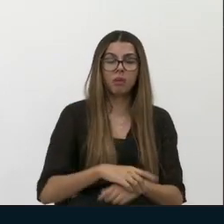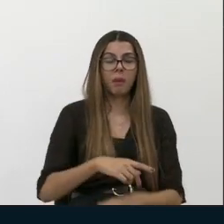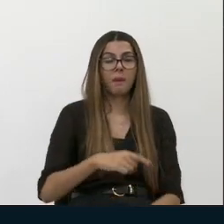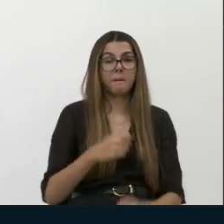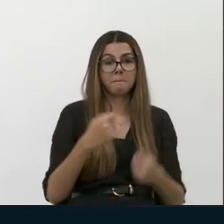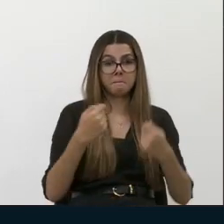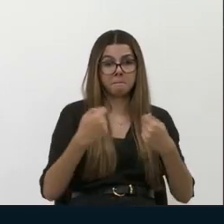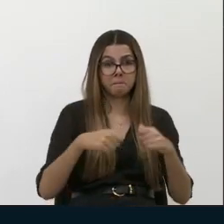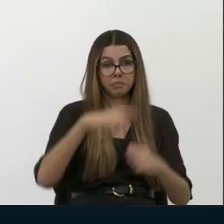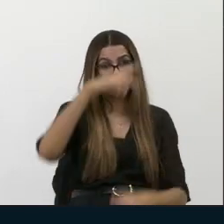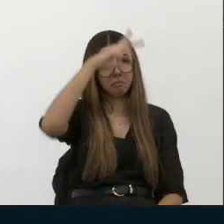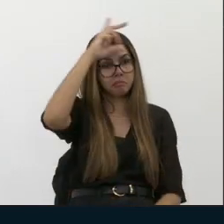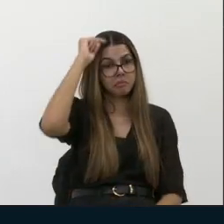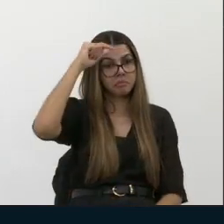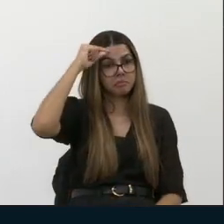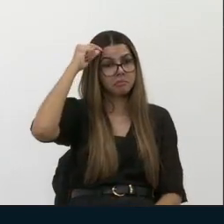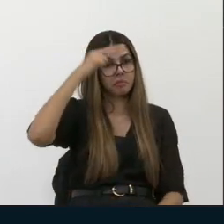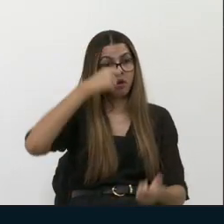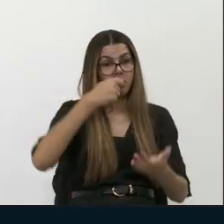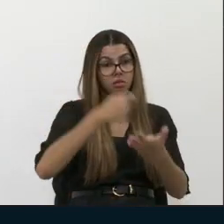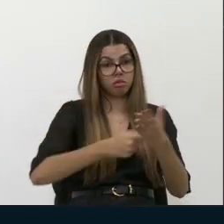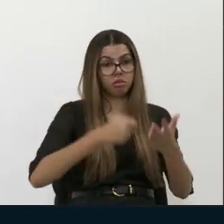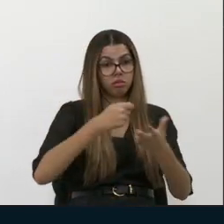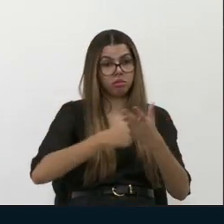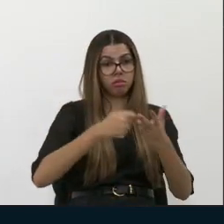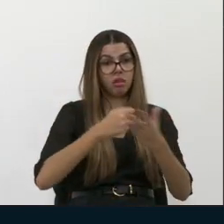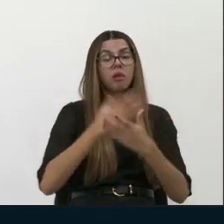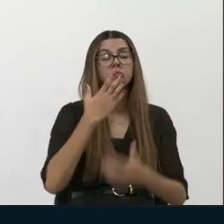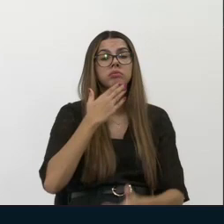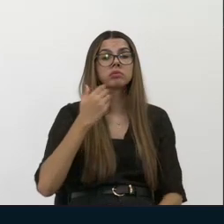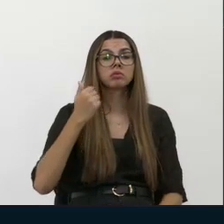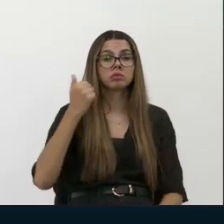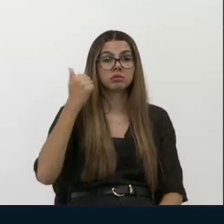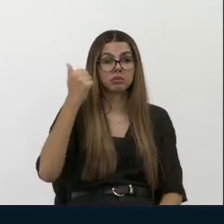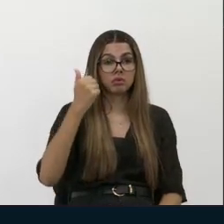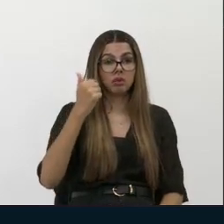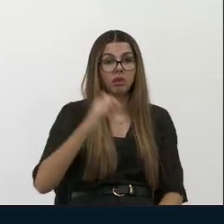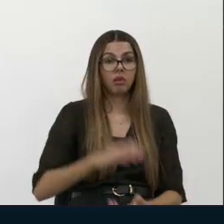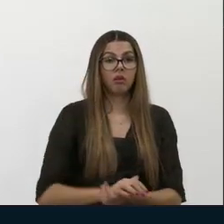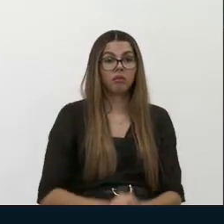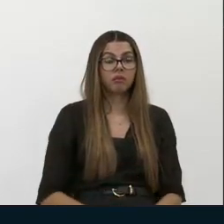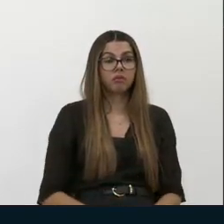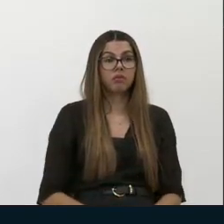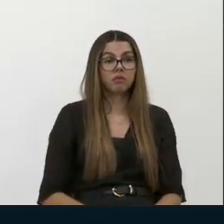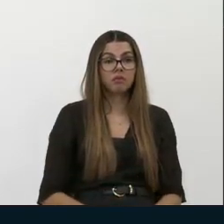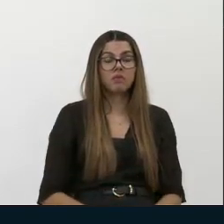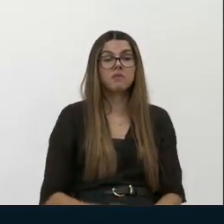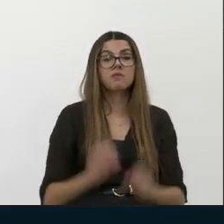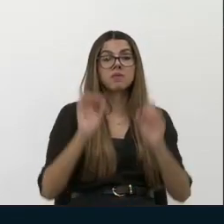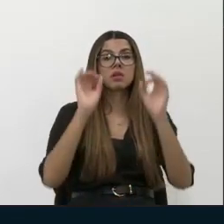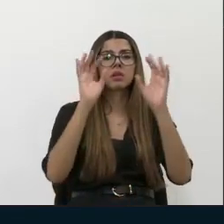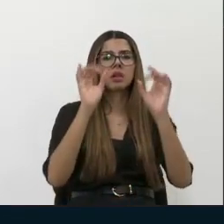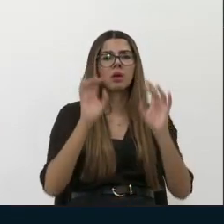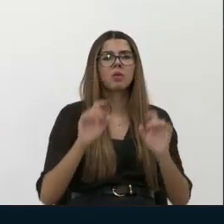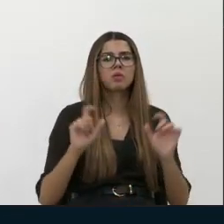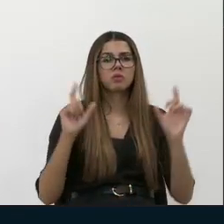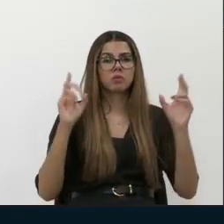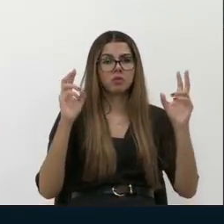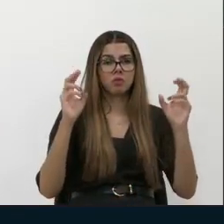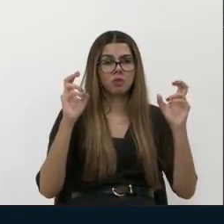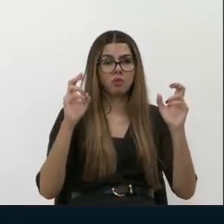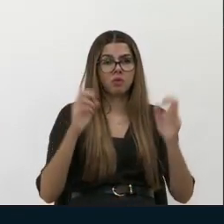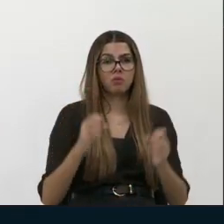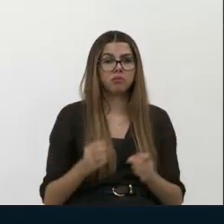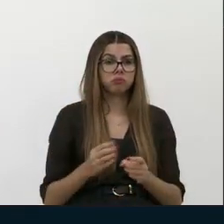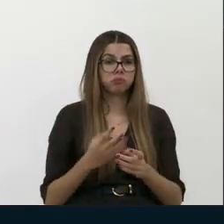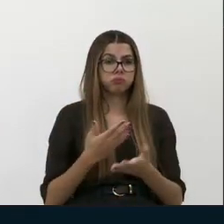Guti ter lutado pelas melhorias e não simplesmente, falando especialmente da questão do Jacupesco, deixar a obra